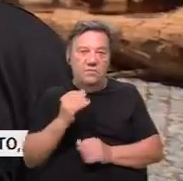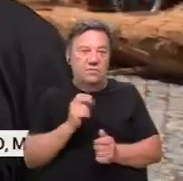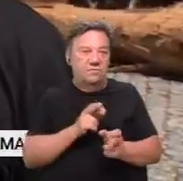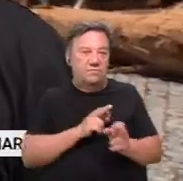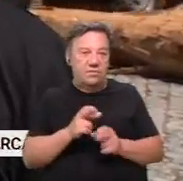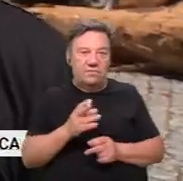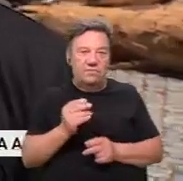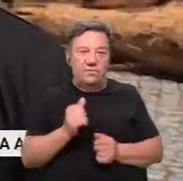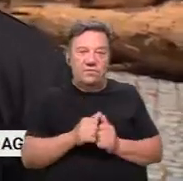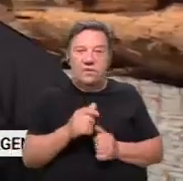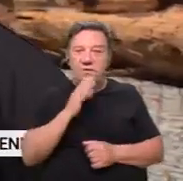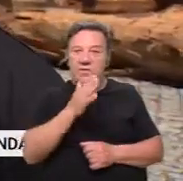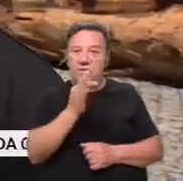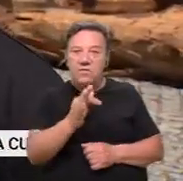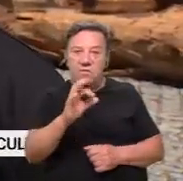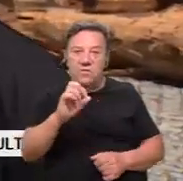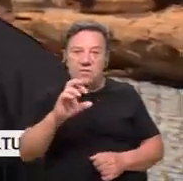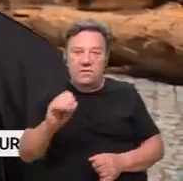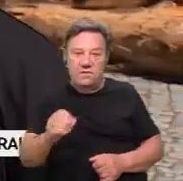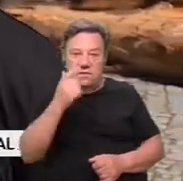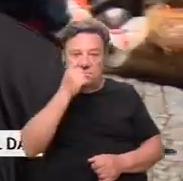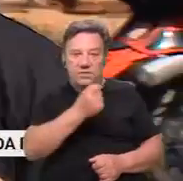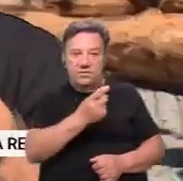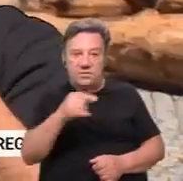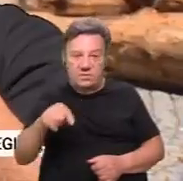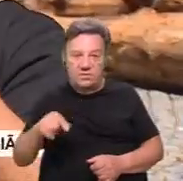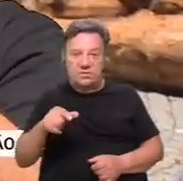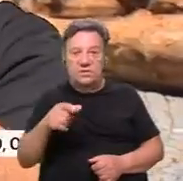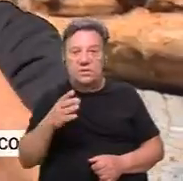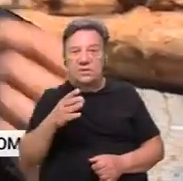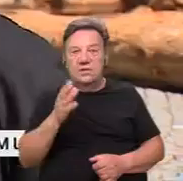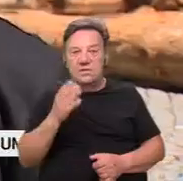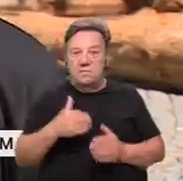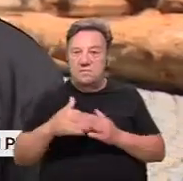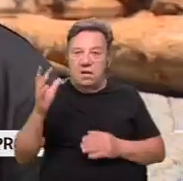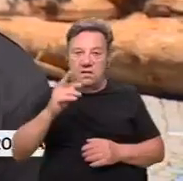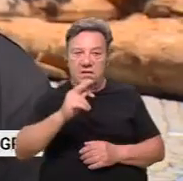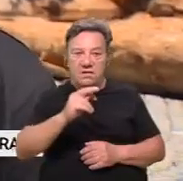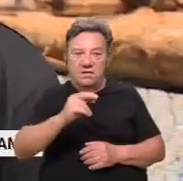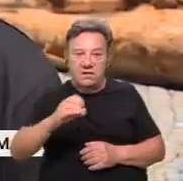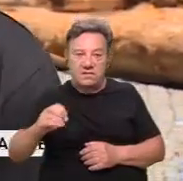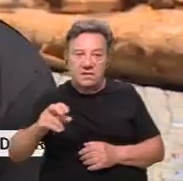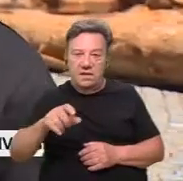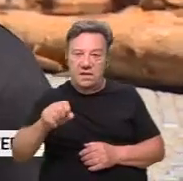estamos 480 atletas. Isto são muitas, temos mais de 300 equipas, isto